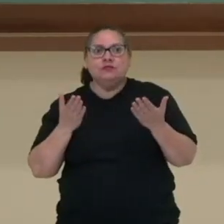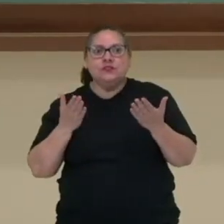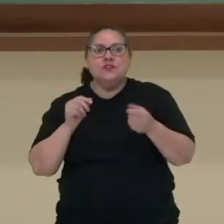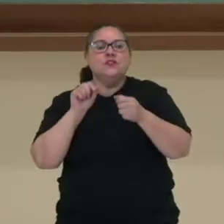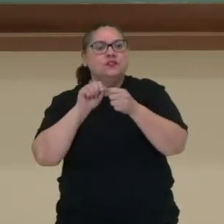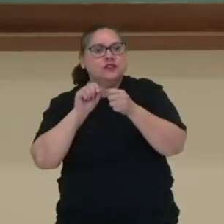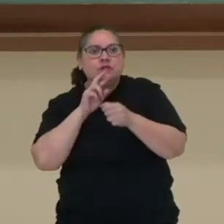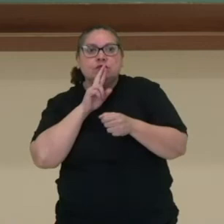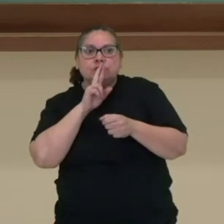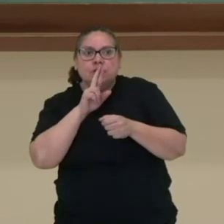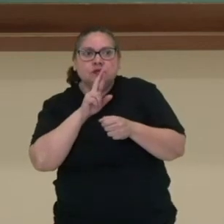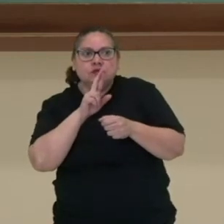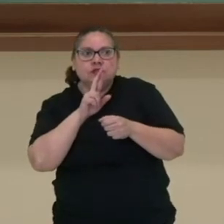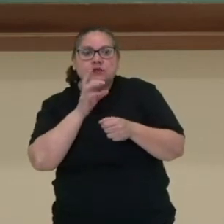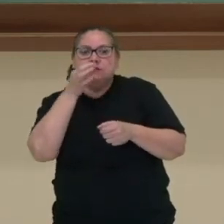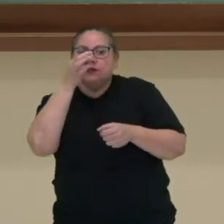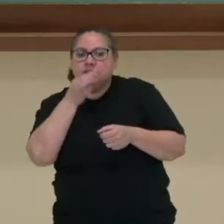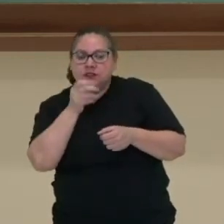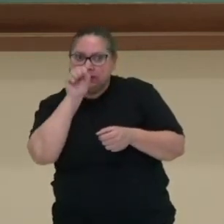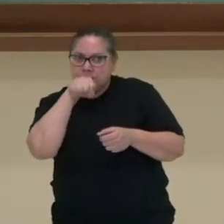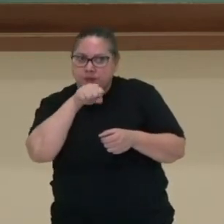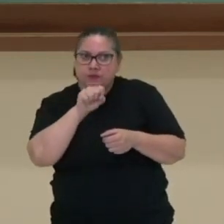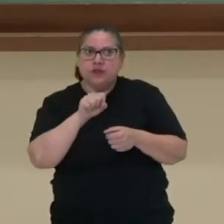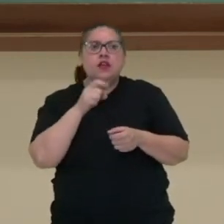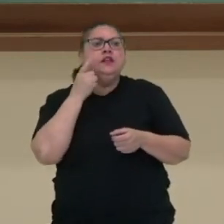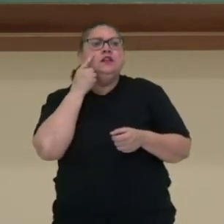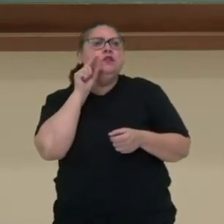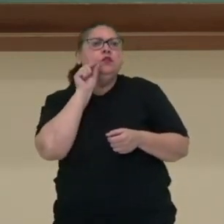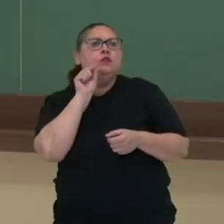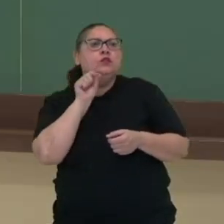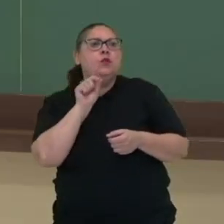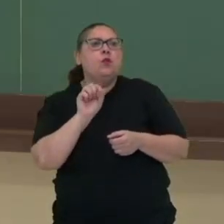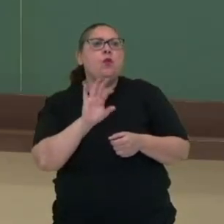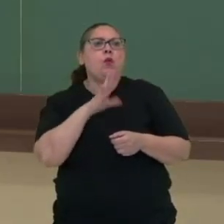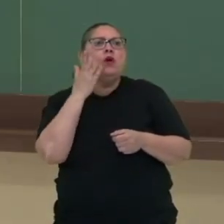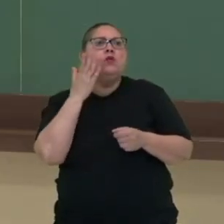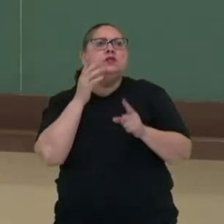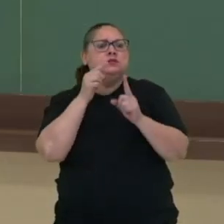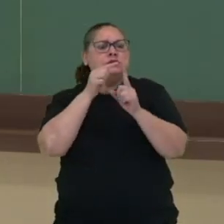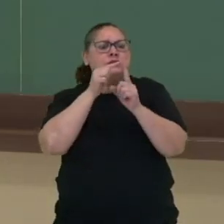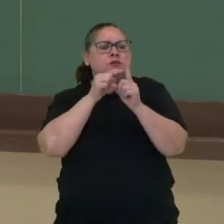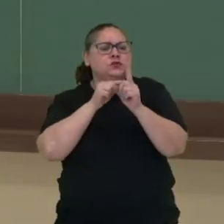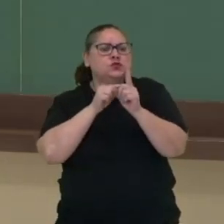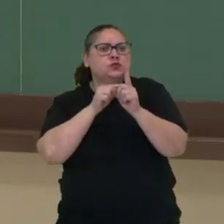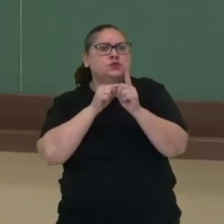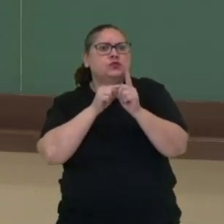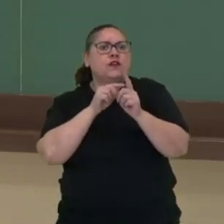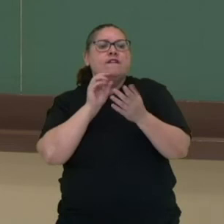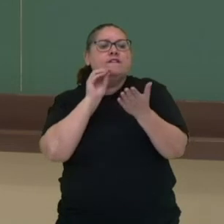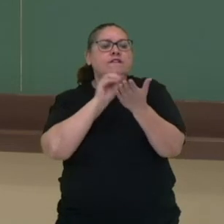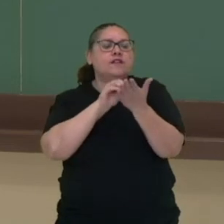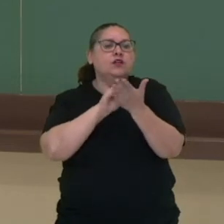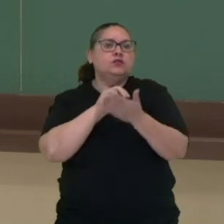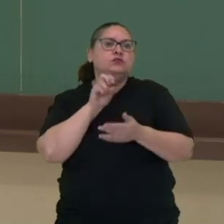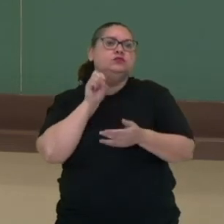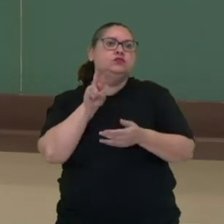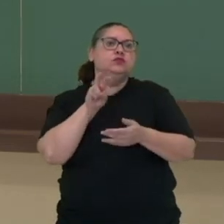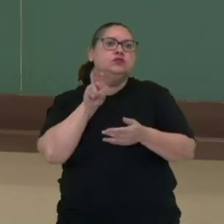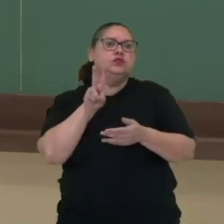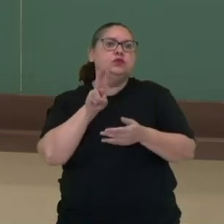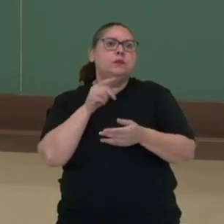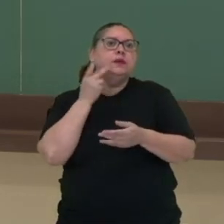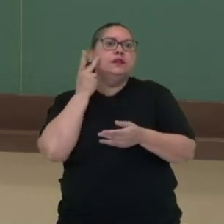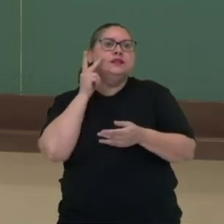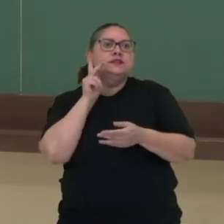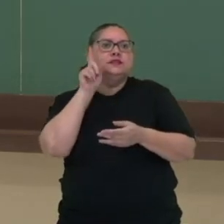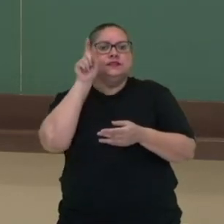Conseguiram responder? Eu tenho certeza que sim. Então vamos lá. Quais são as características que faltam aos vírus para